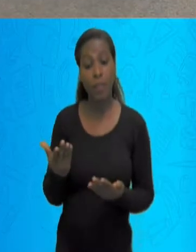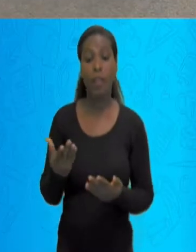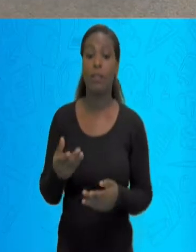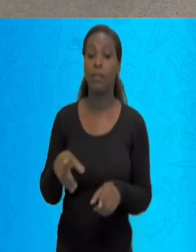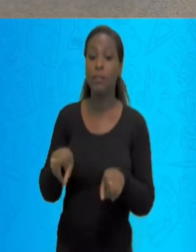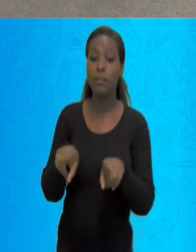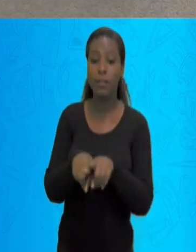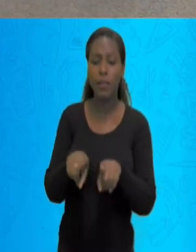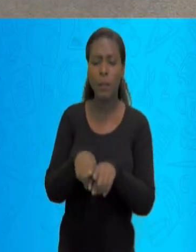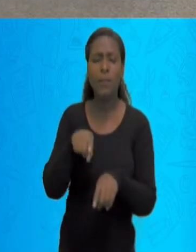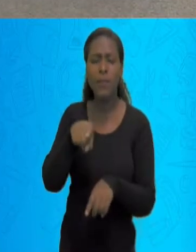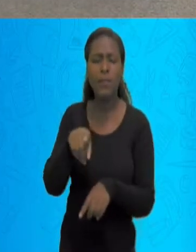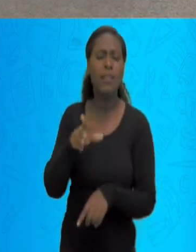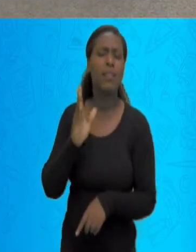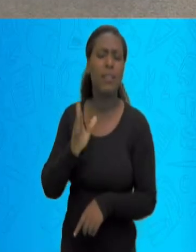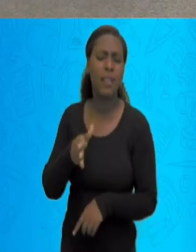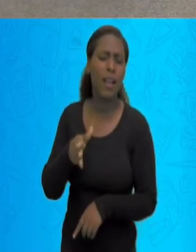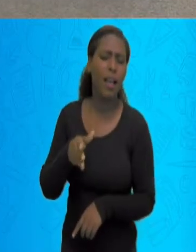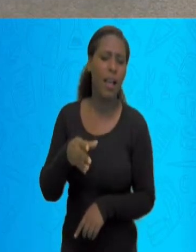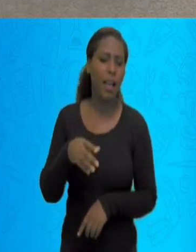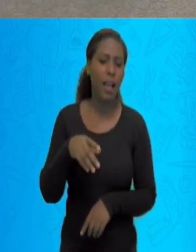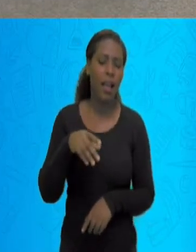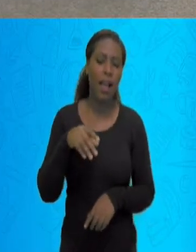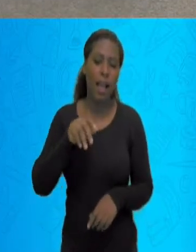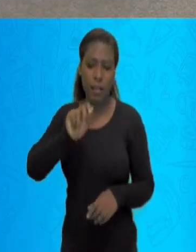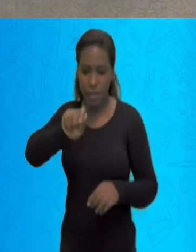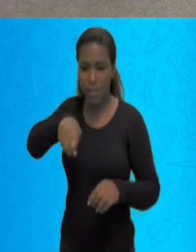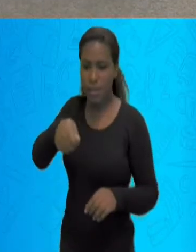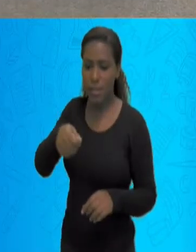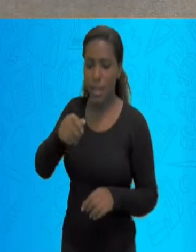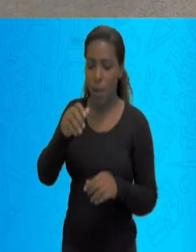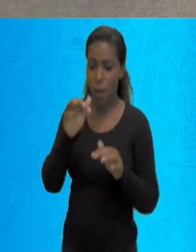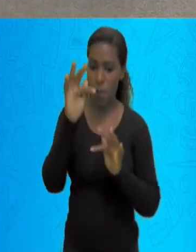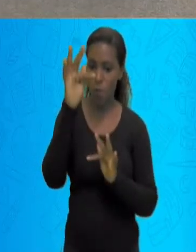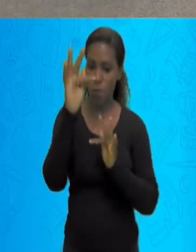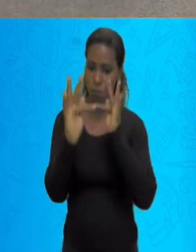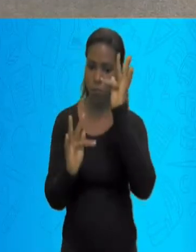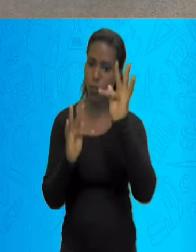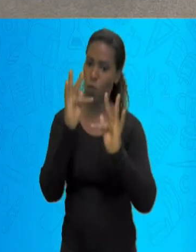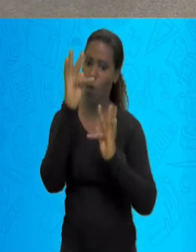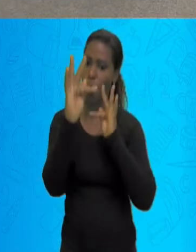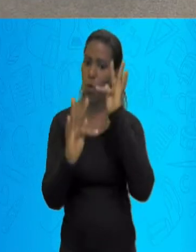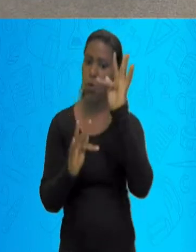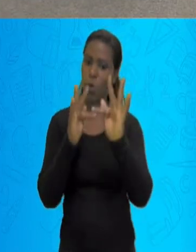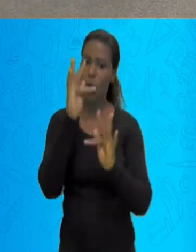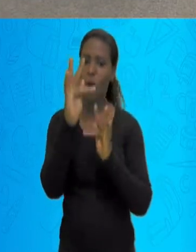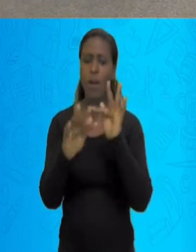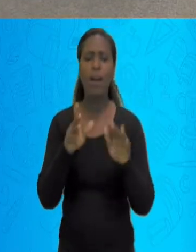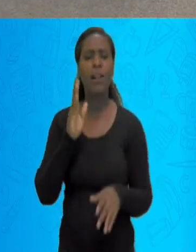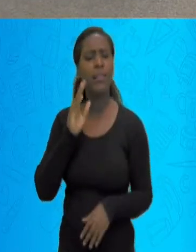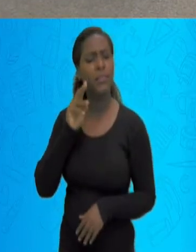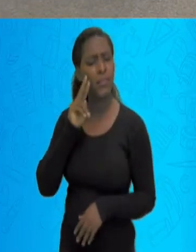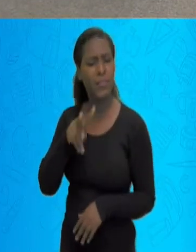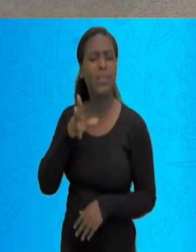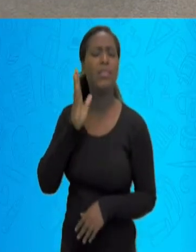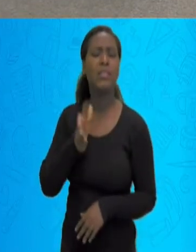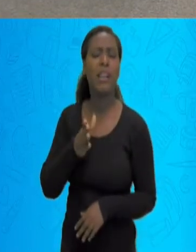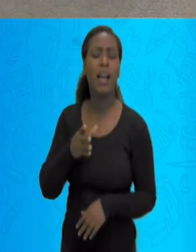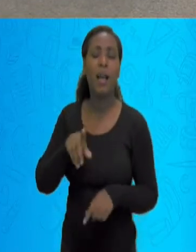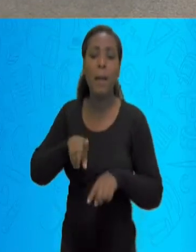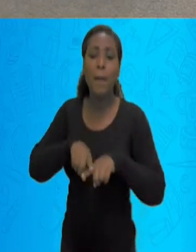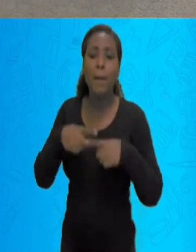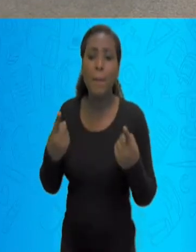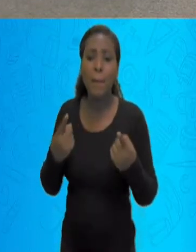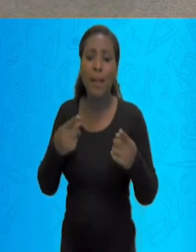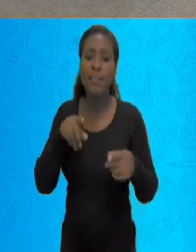de folclore. E em nossa aula de hoje vamos falar um pouco mais da história desse termo. O que significa